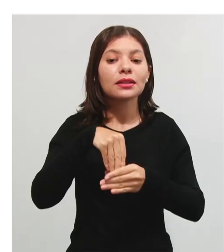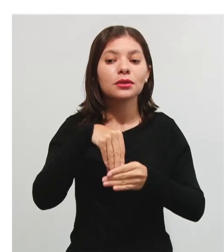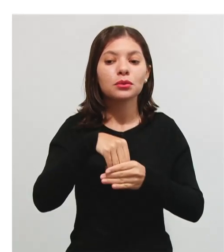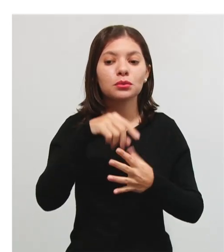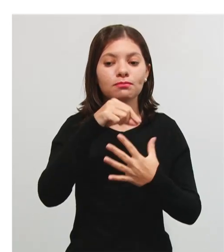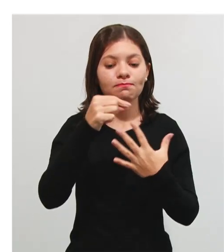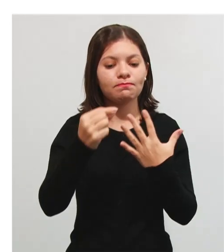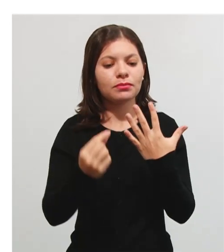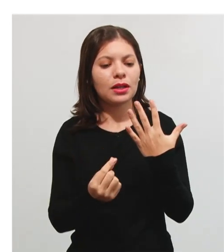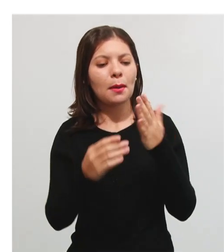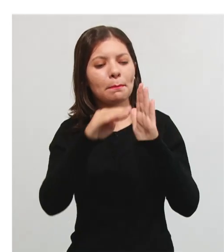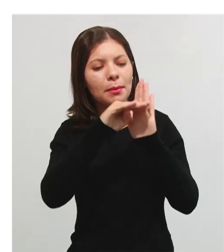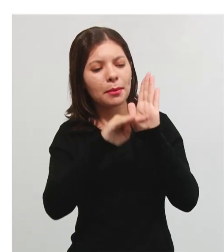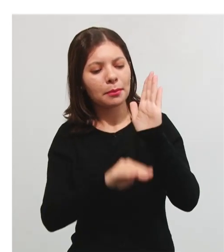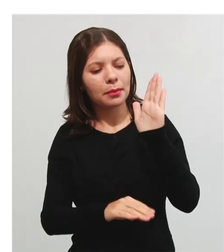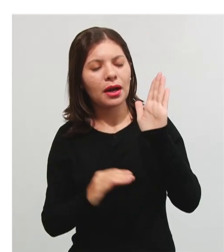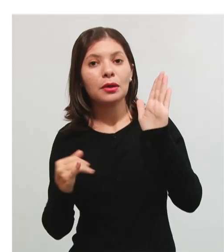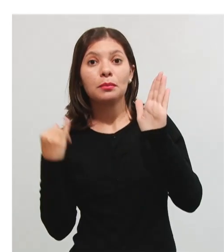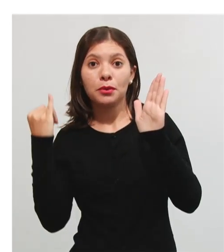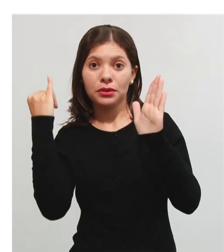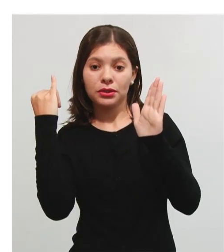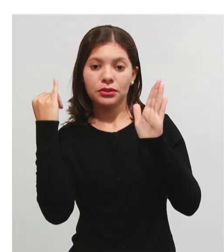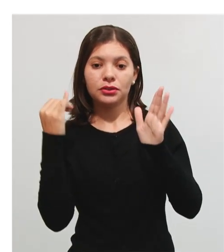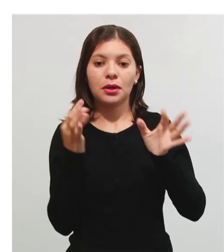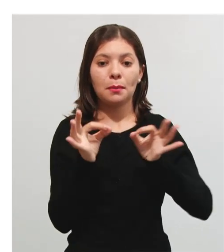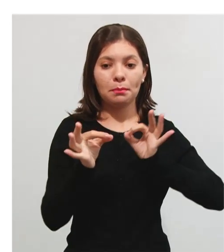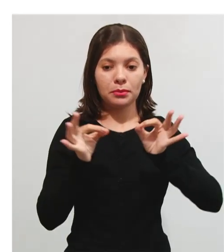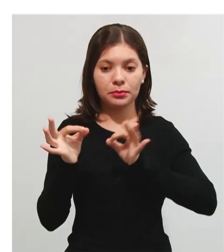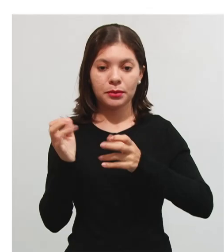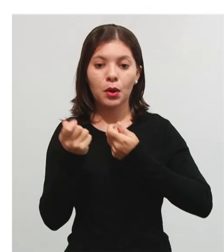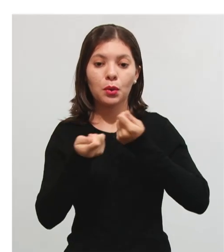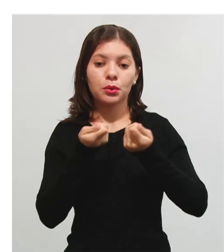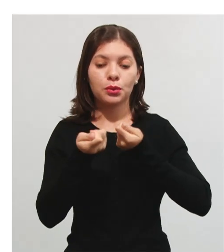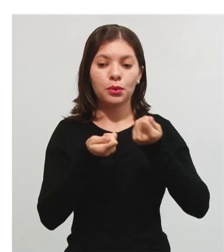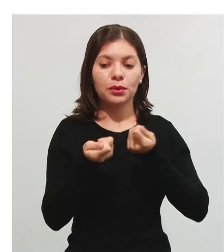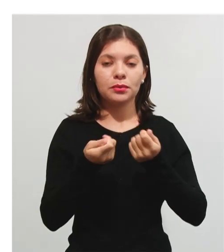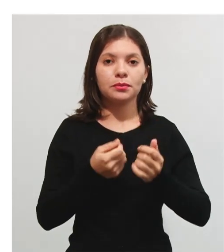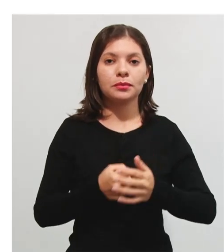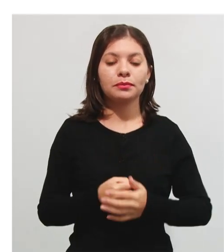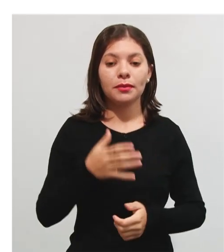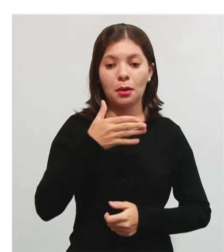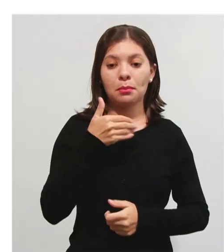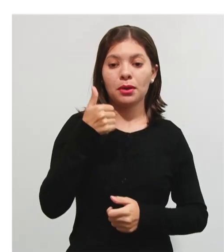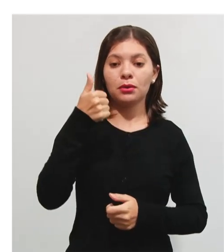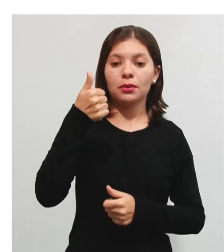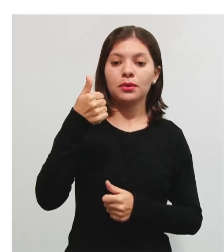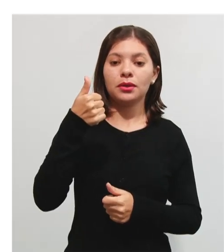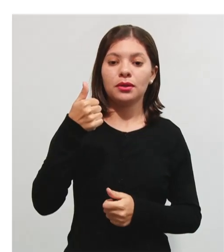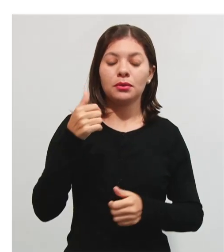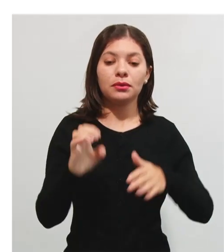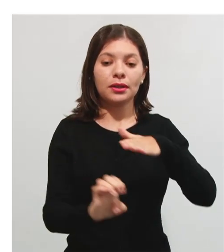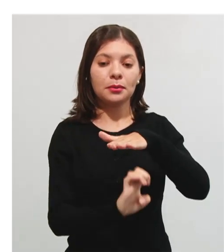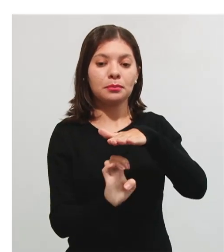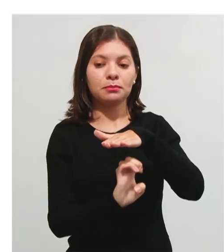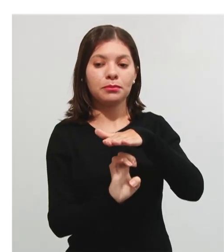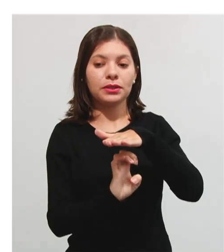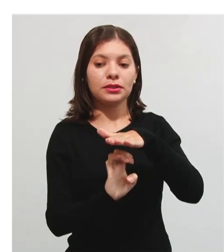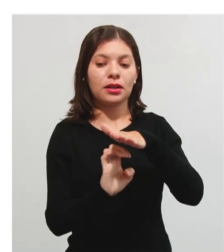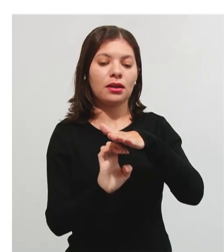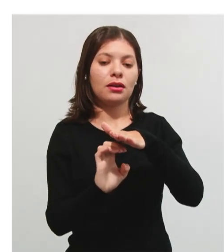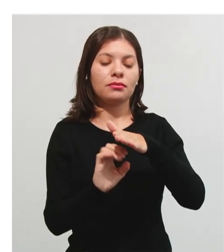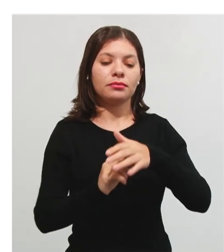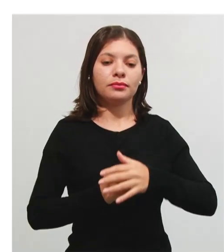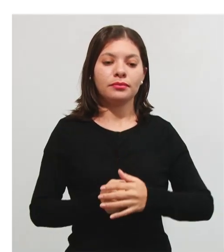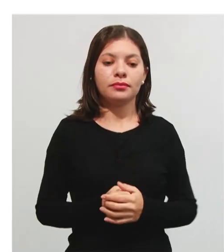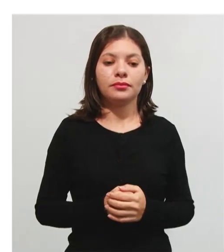de uma empresa, seja no planejamento, no controle ou na própria otimização do que essa empresa fornece, né, de produtos